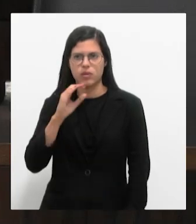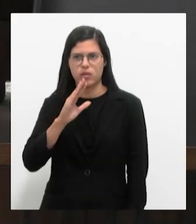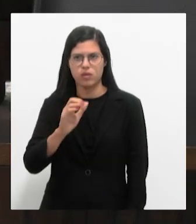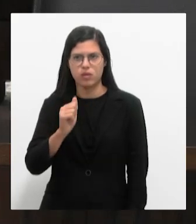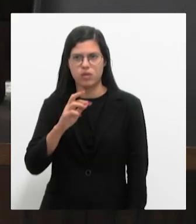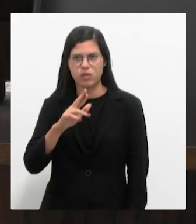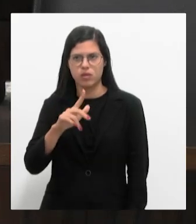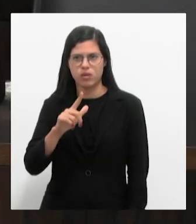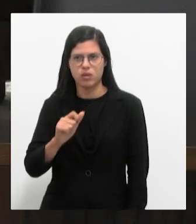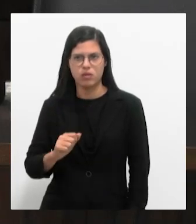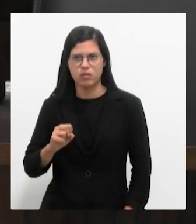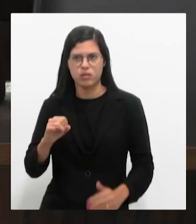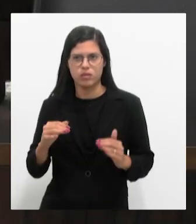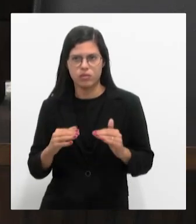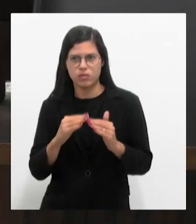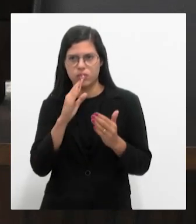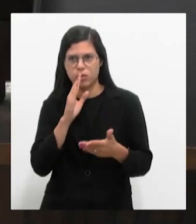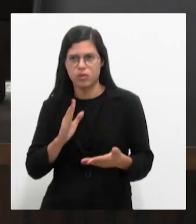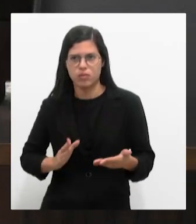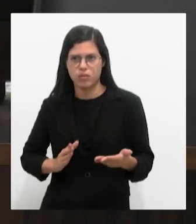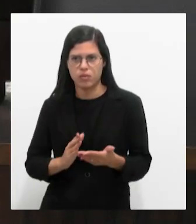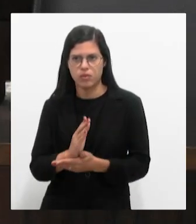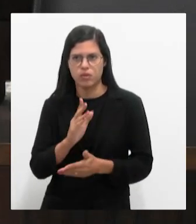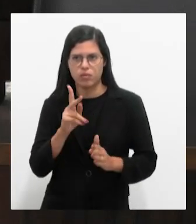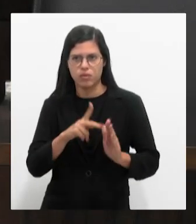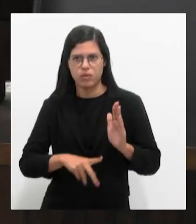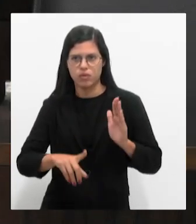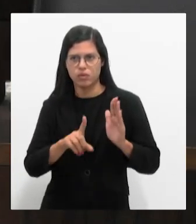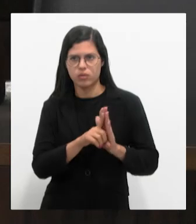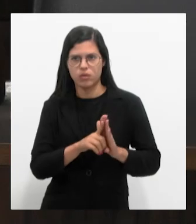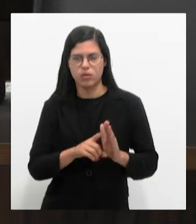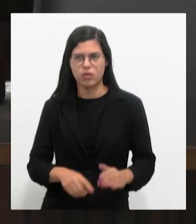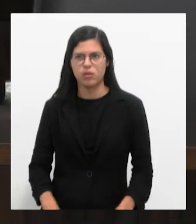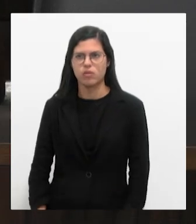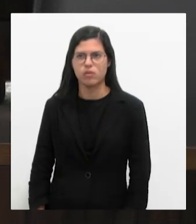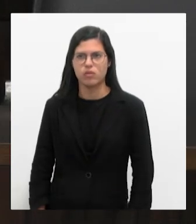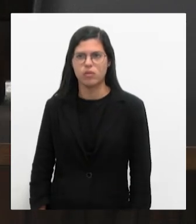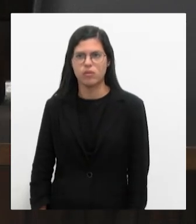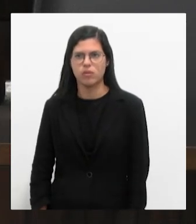que aprovam, permaneçam como estão. Aprovado. Projeto de Lei...